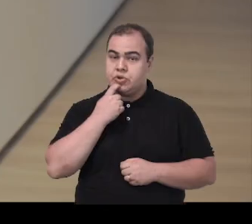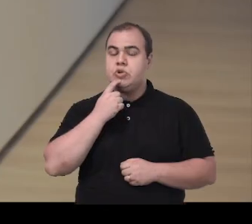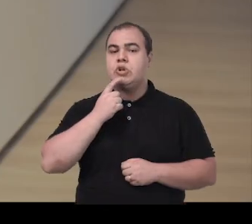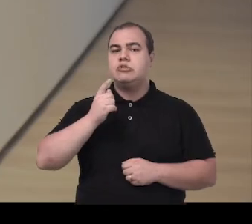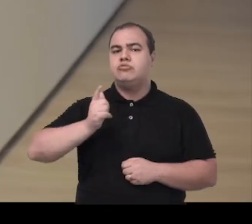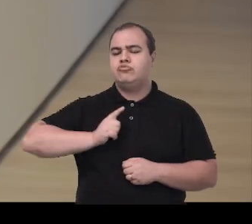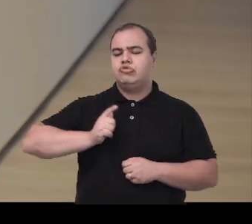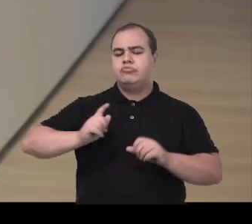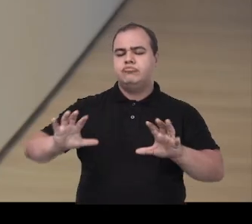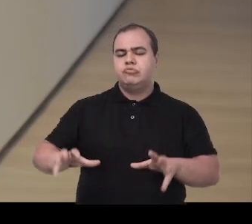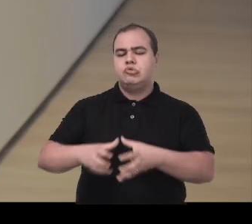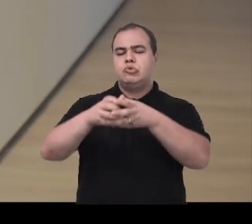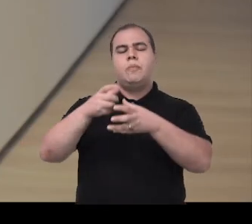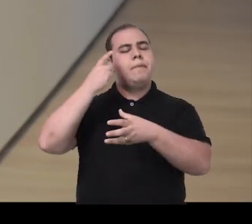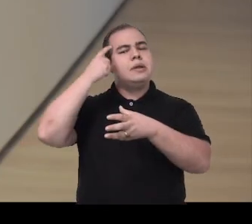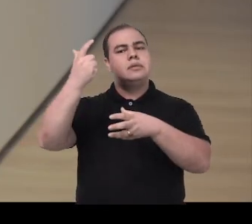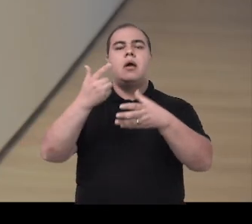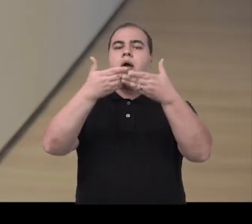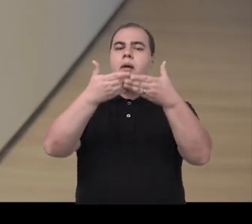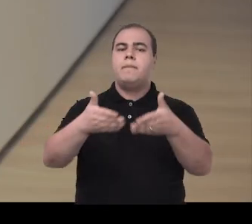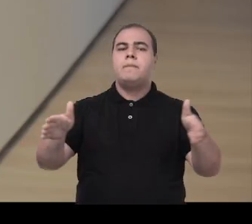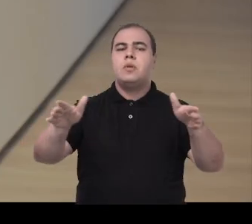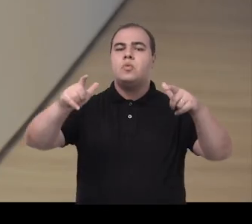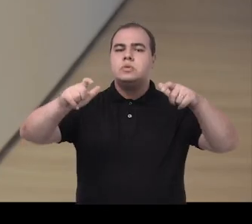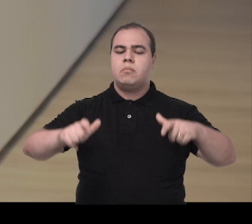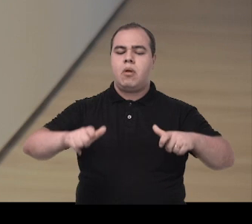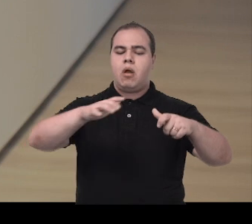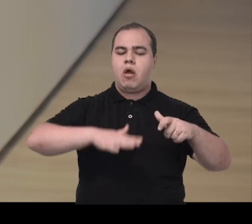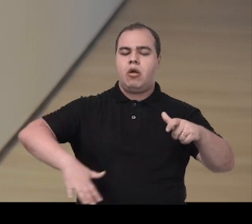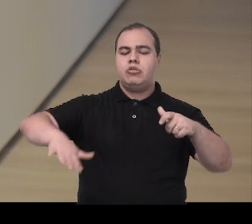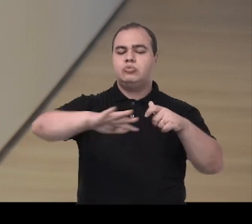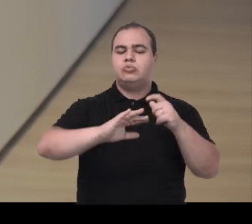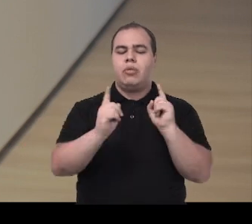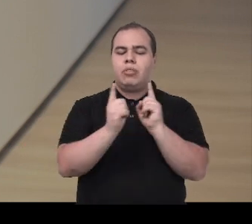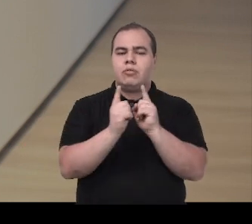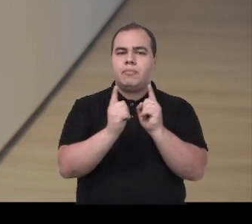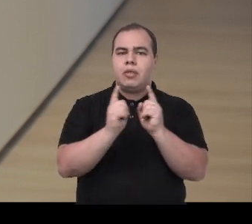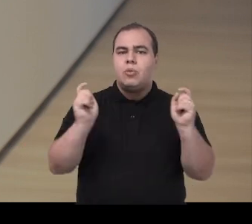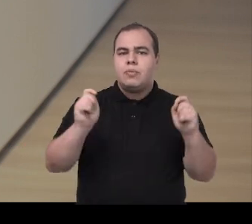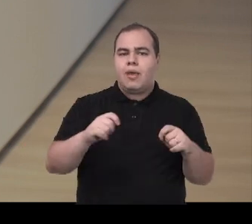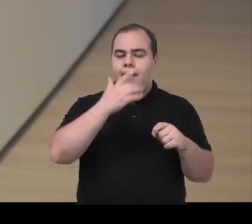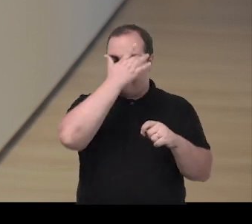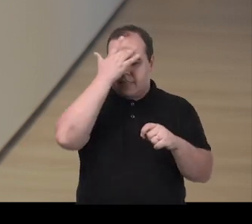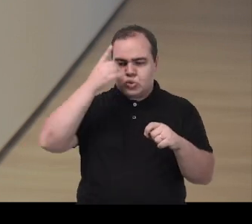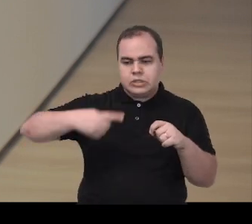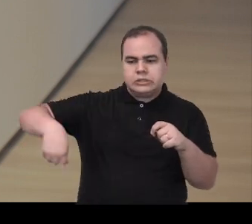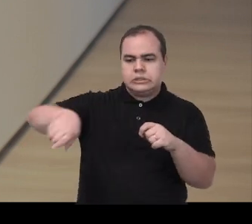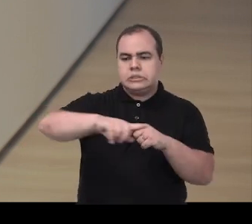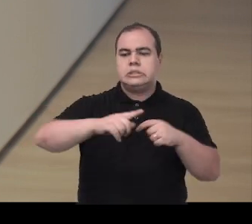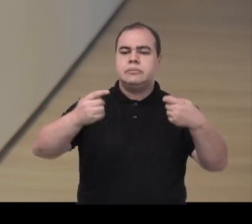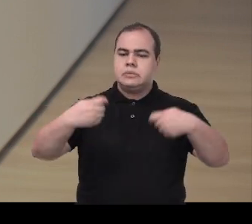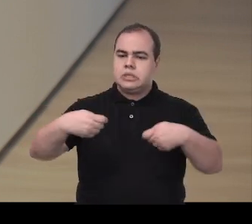que idealizaram abrir um espaço, montar um serviço que conseguisse atender as pessoas que